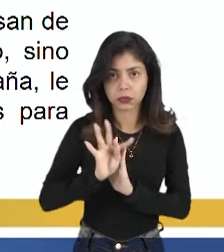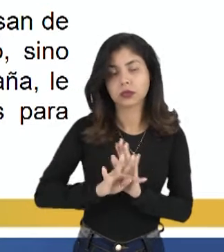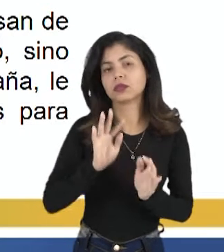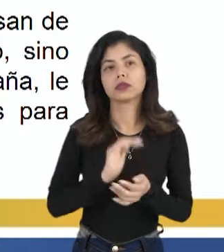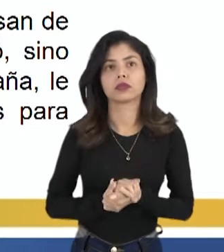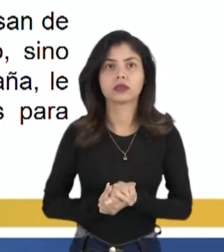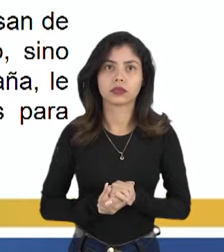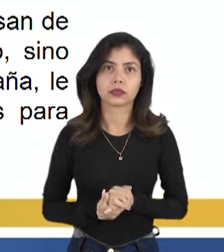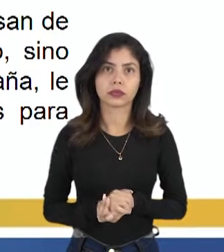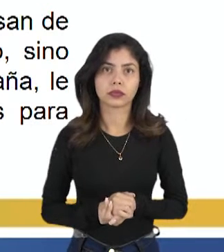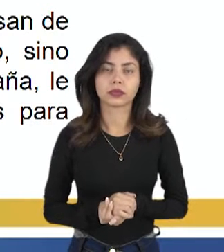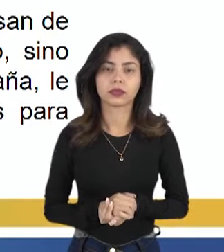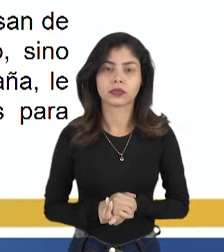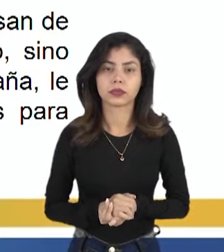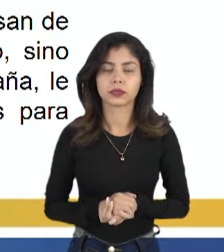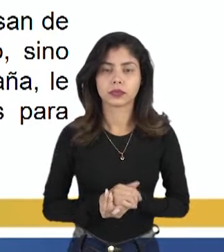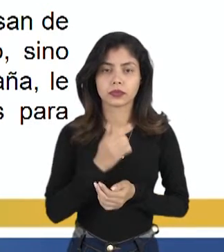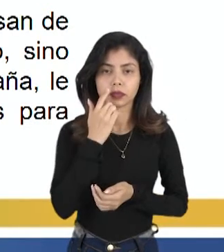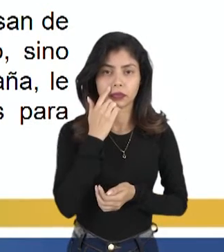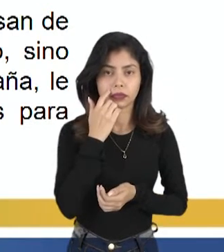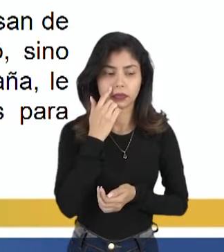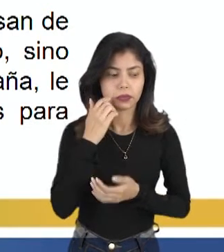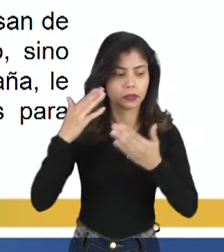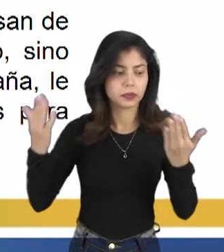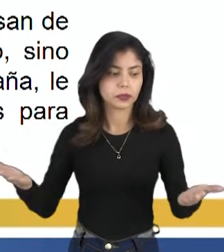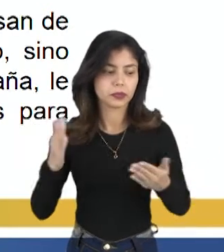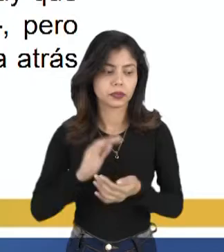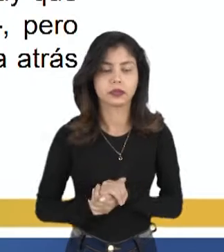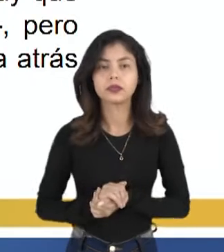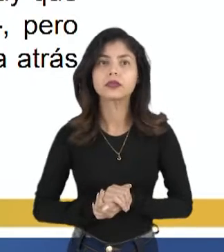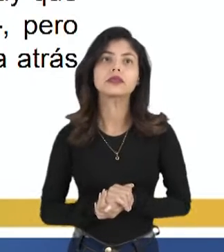texto e o acesso, tá bom? Então,